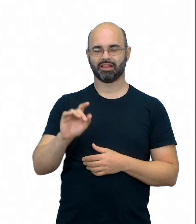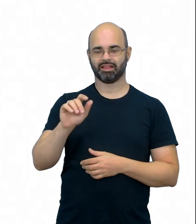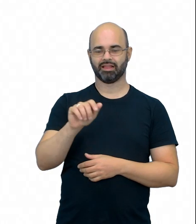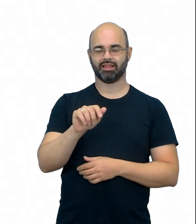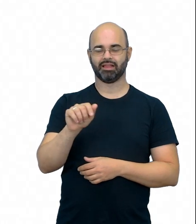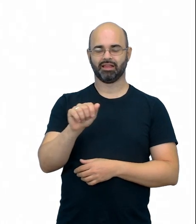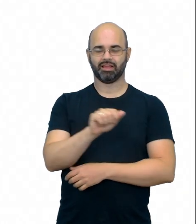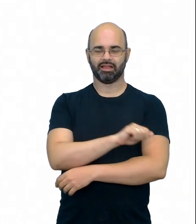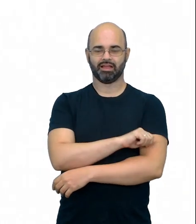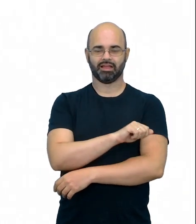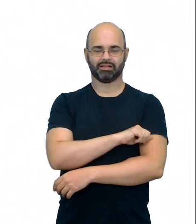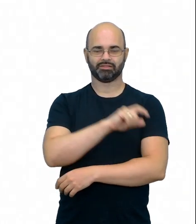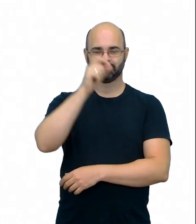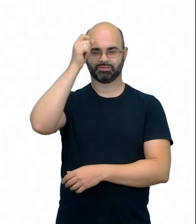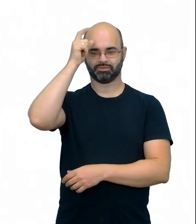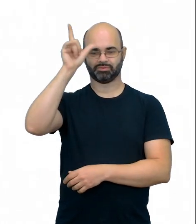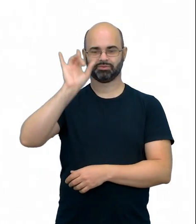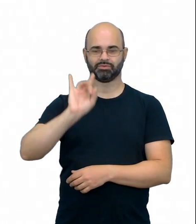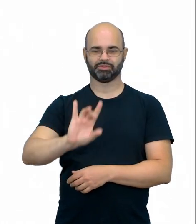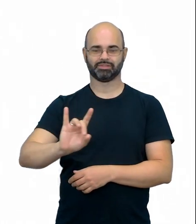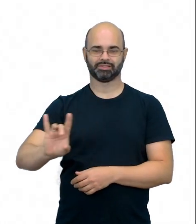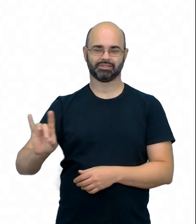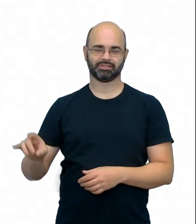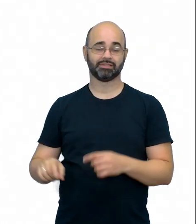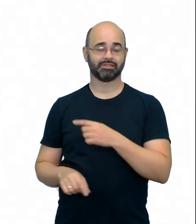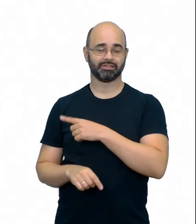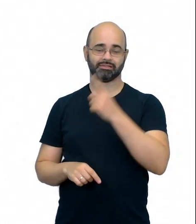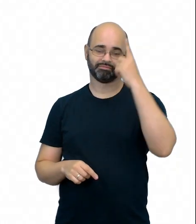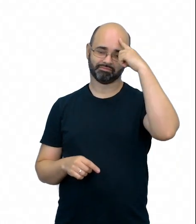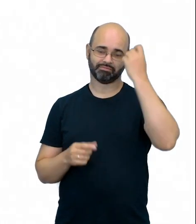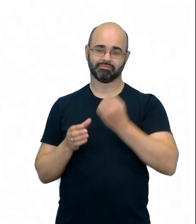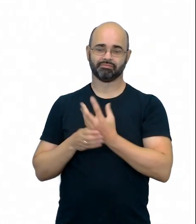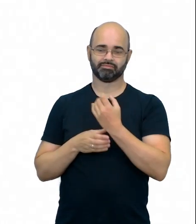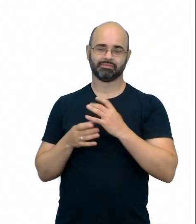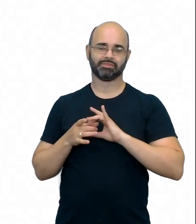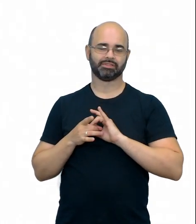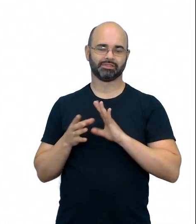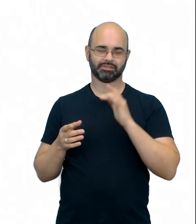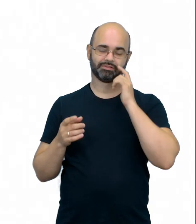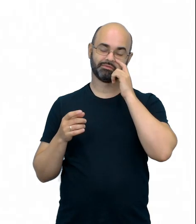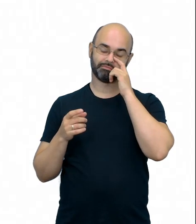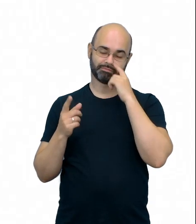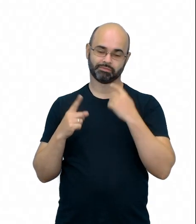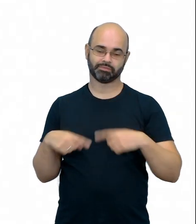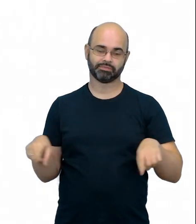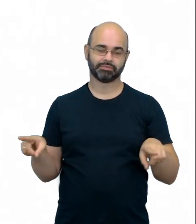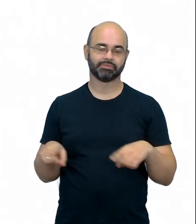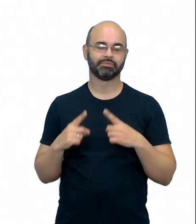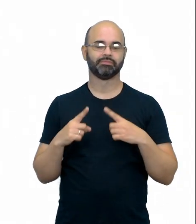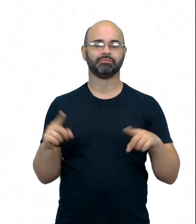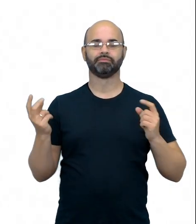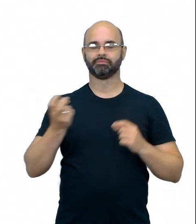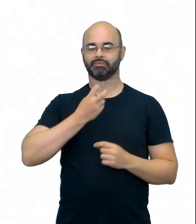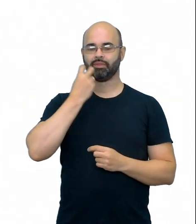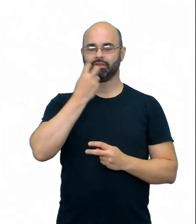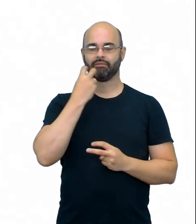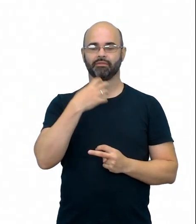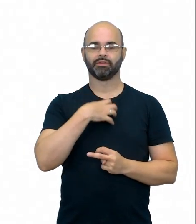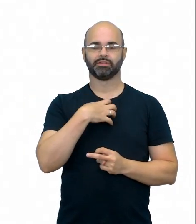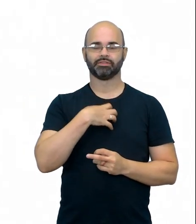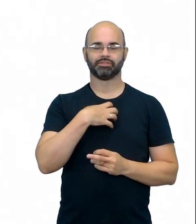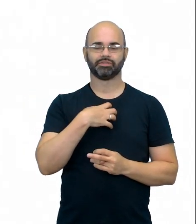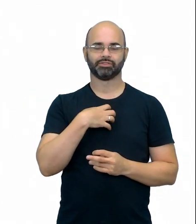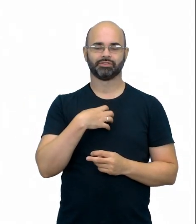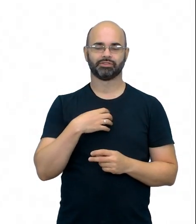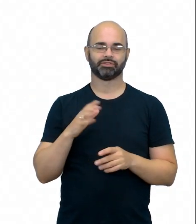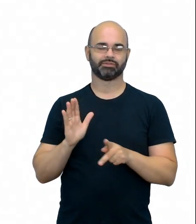Então, eles podem criar também, empregando musicalidade, ritmo com o tema, dependendo do tema que eles tiverem. E